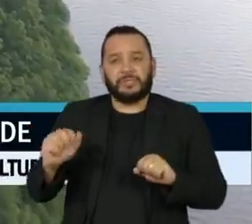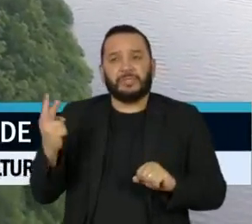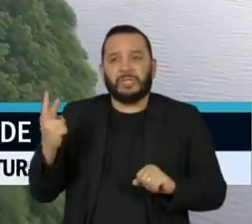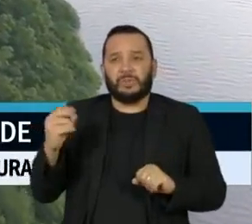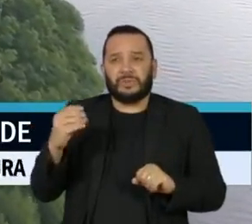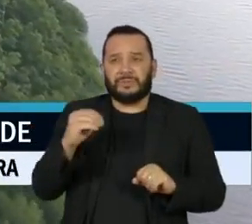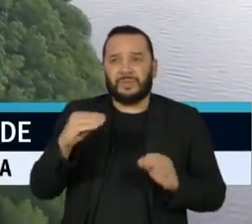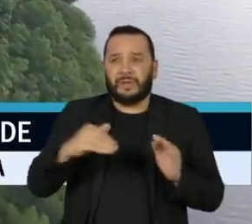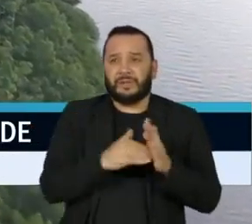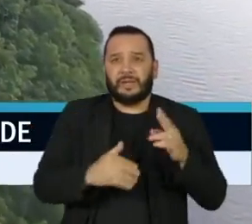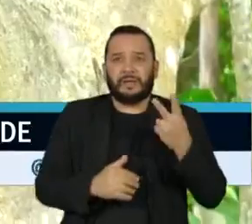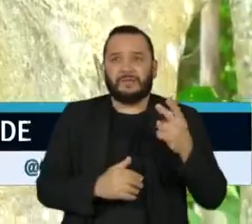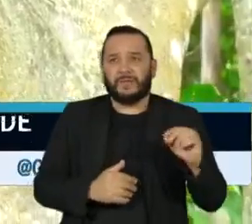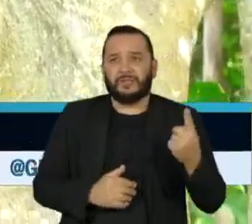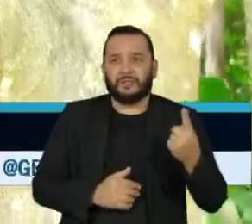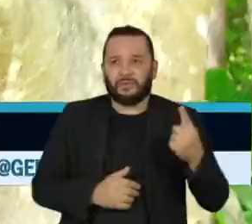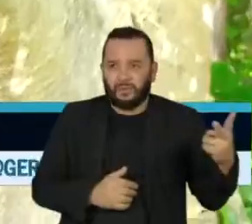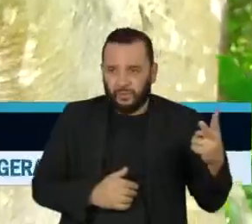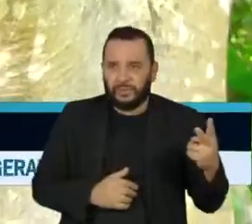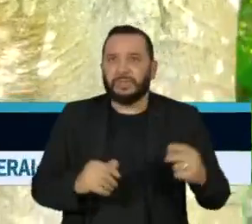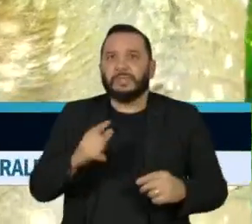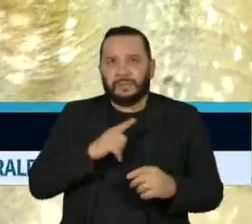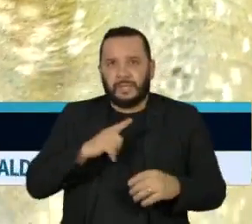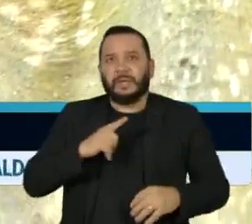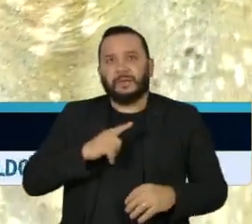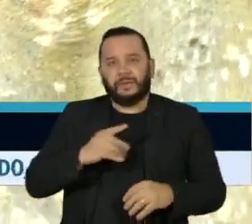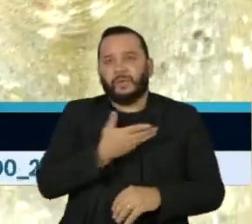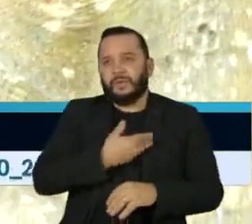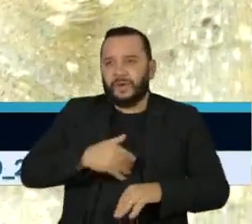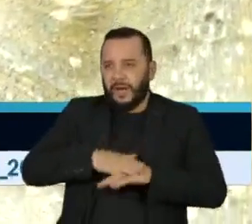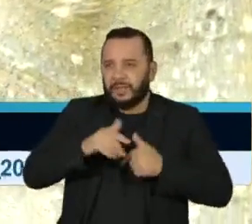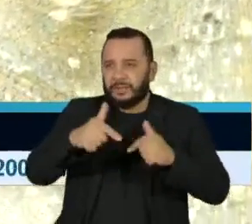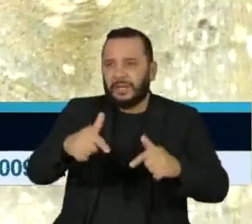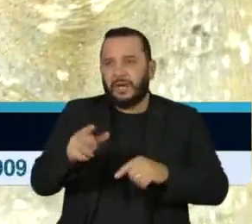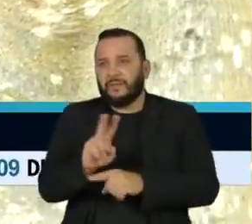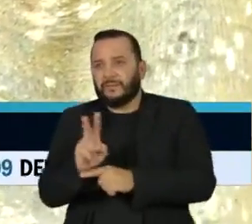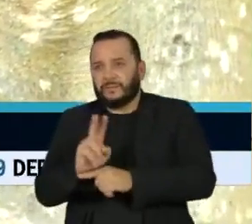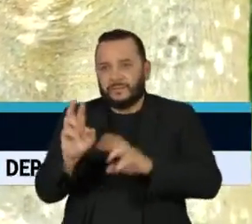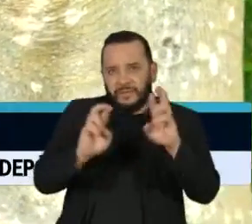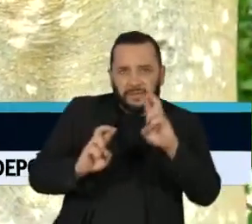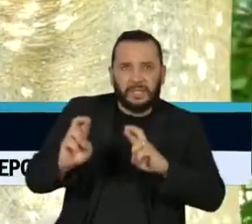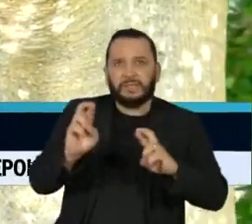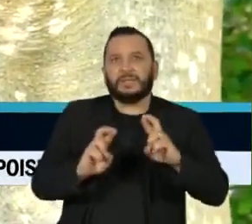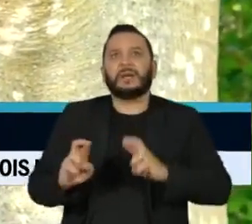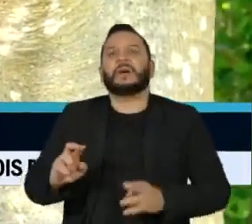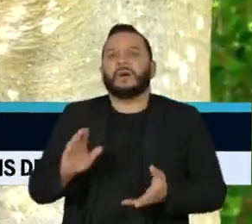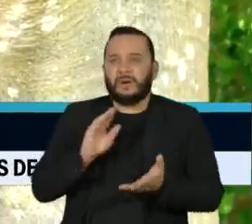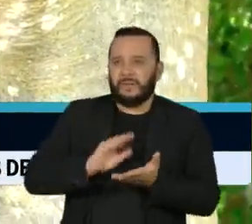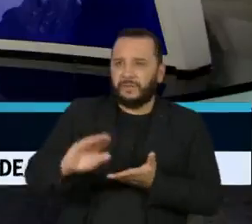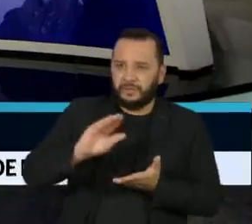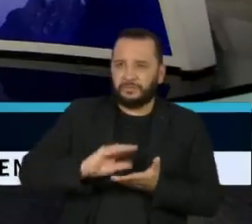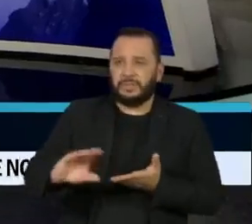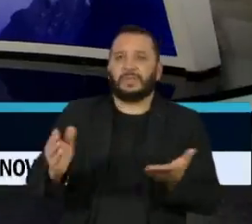né, políticas públicas, fiscalização, investimento na fiscalização, né,